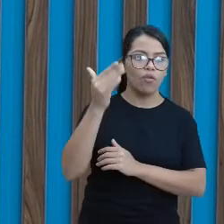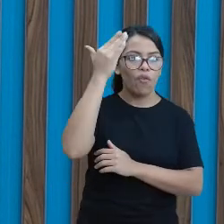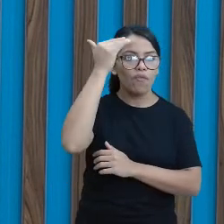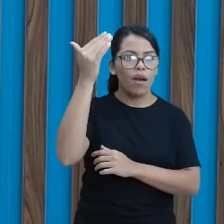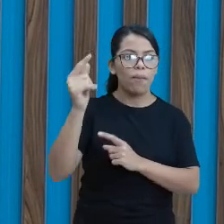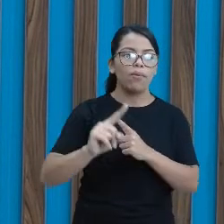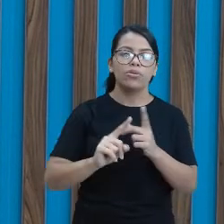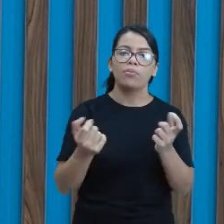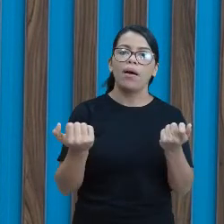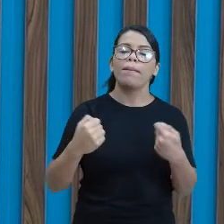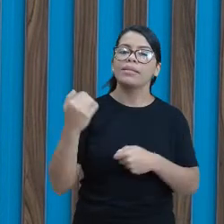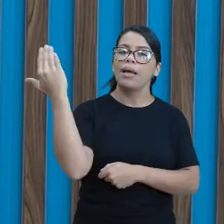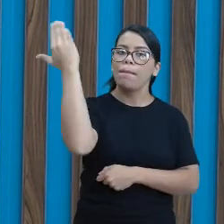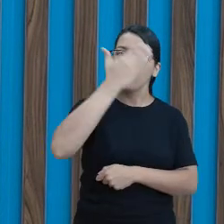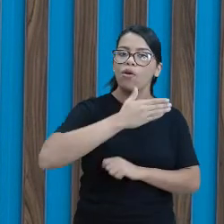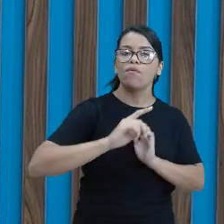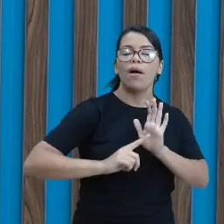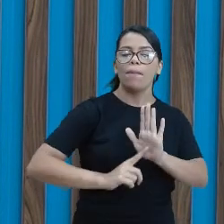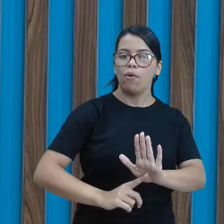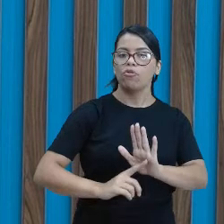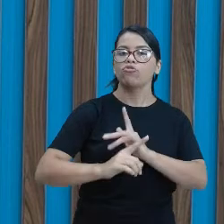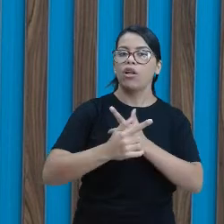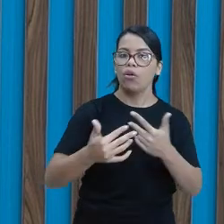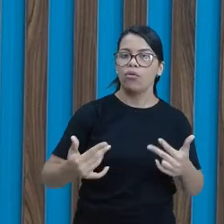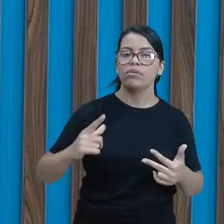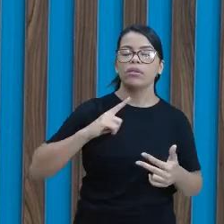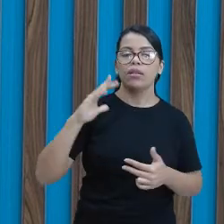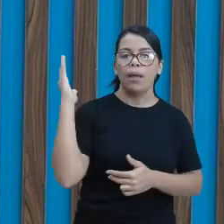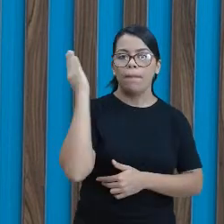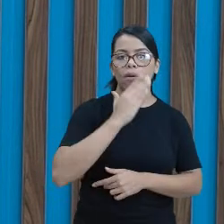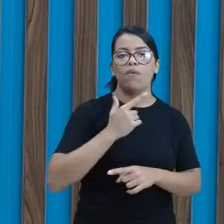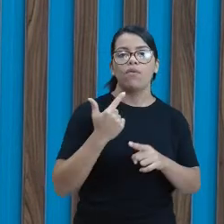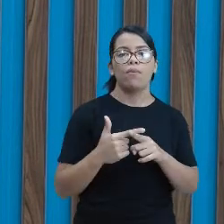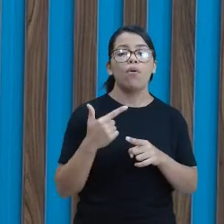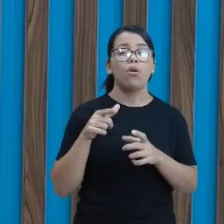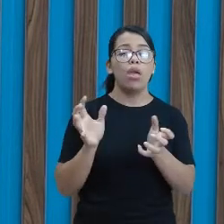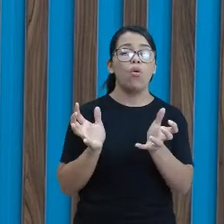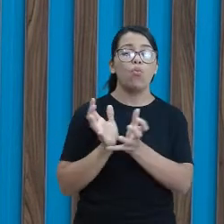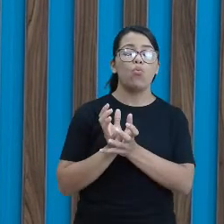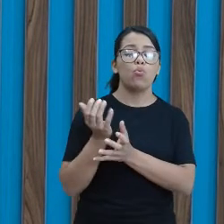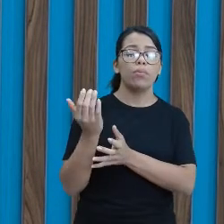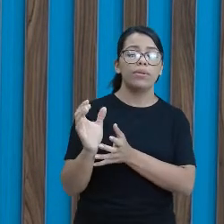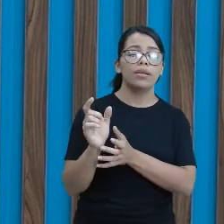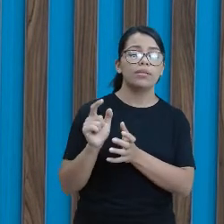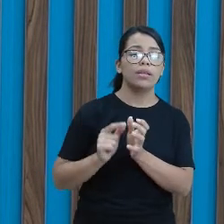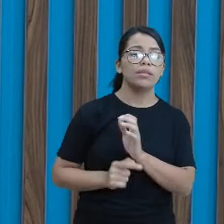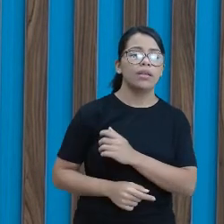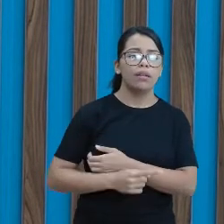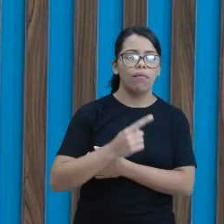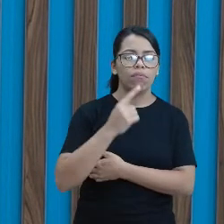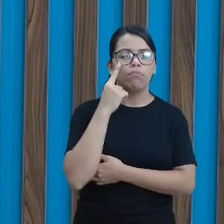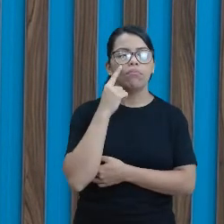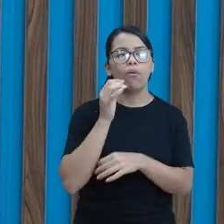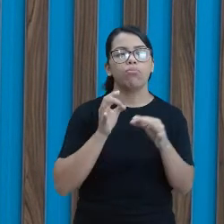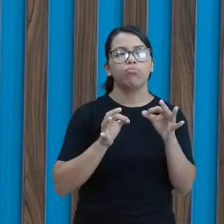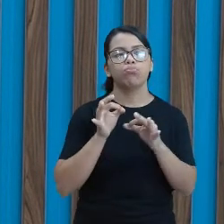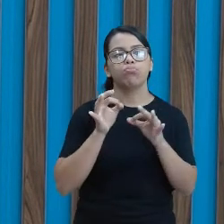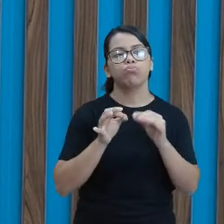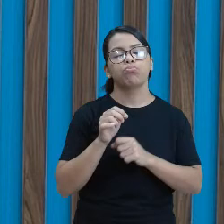ele prove, que ele apresente evidências. Porque aquele grupo que está julgando, que está assistindo, que